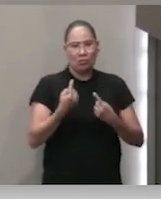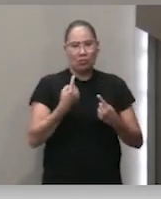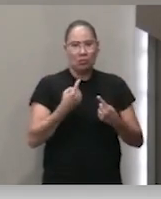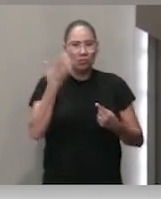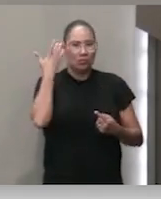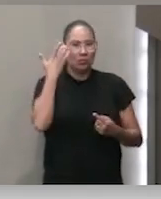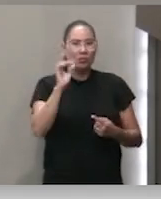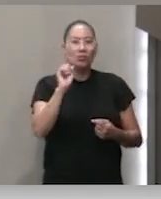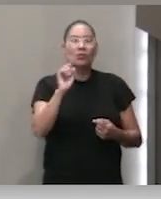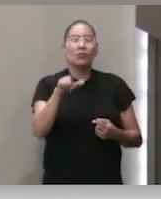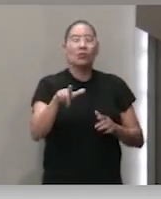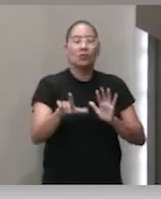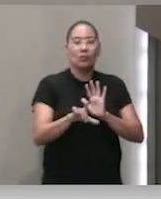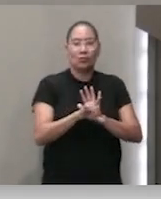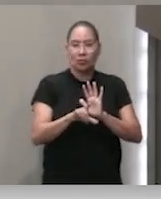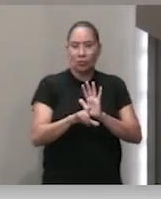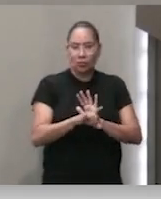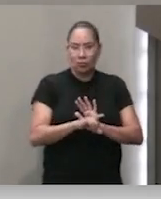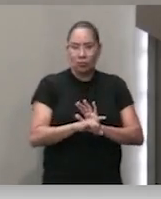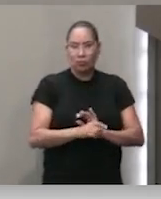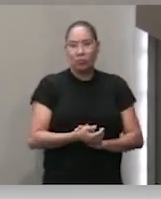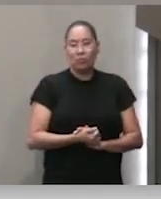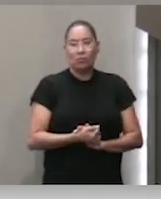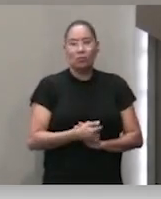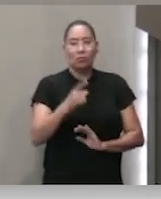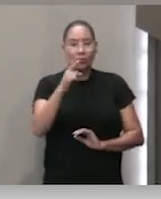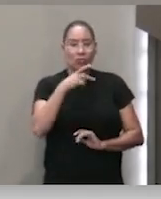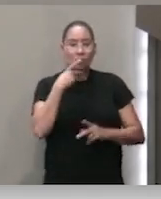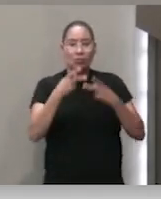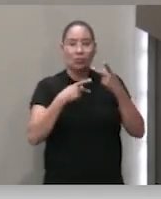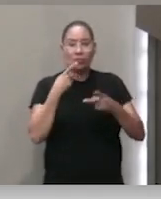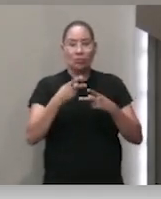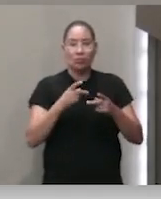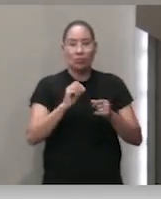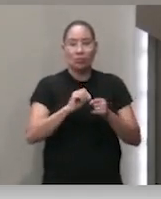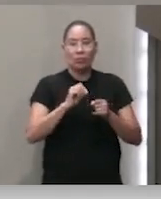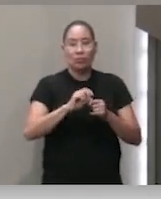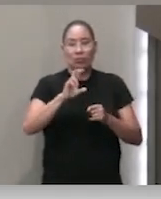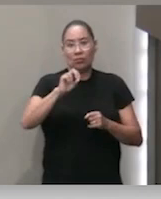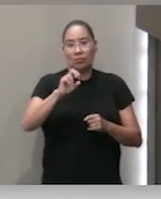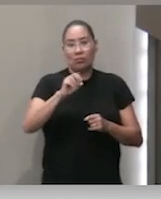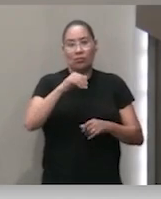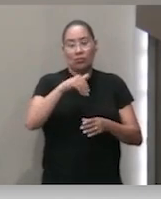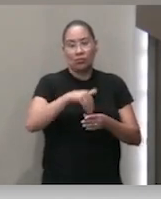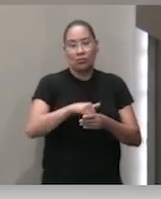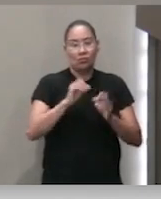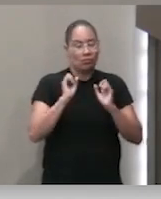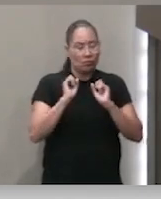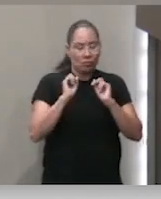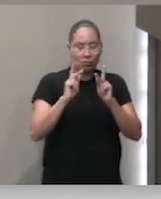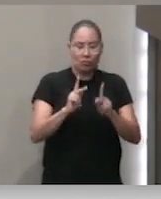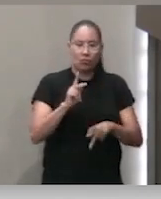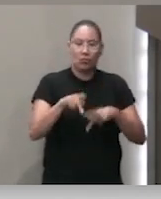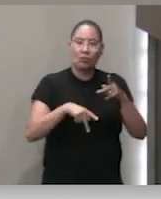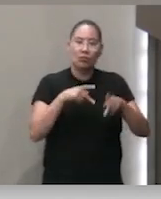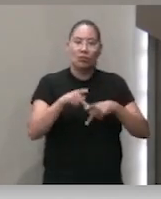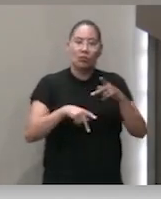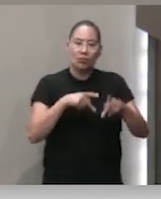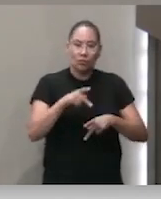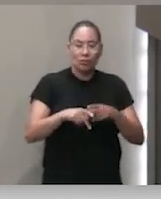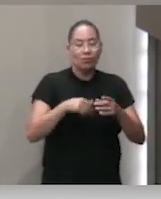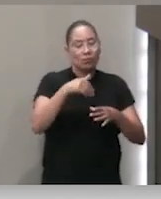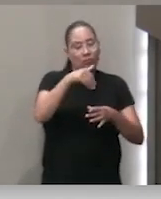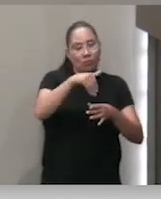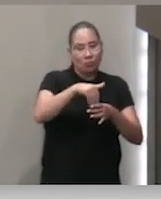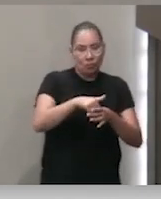sabe nem o que é legislação. Uma que foi aí, quer falar, não fez 50 votos. Então, tá bom, a população